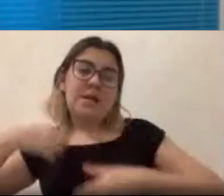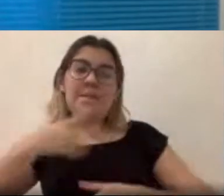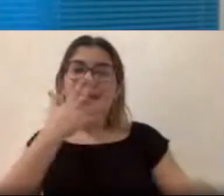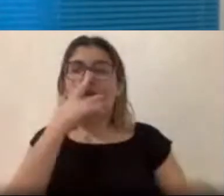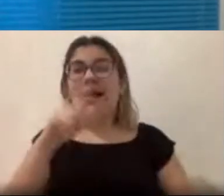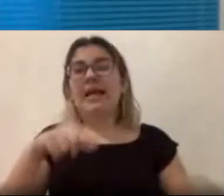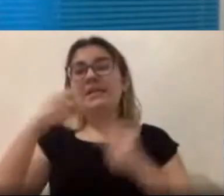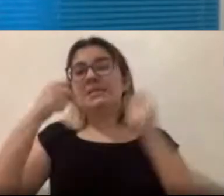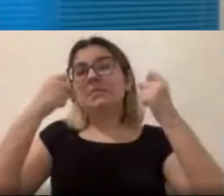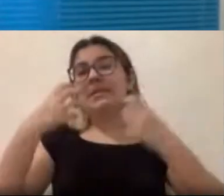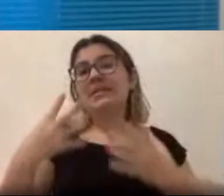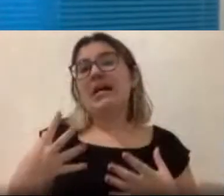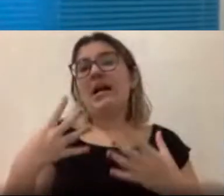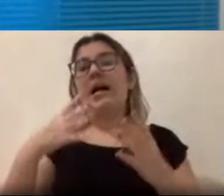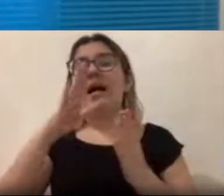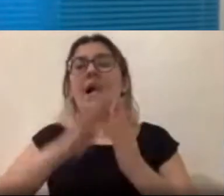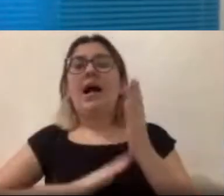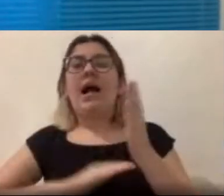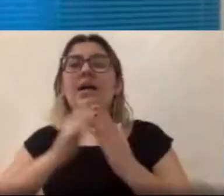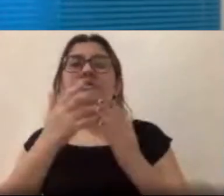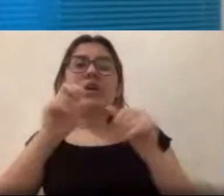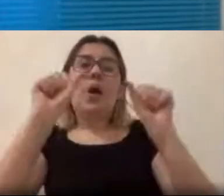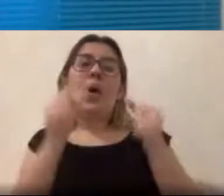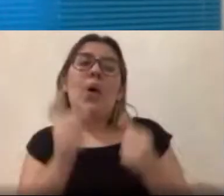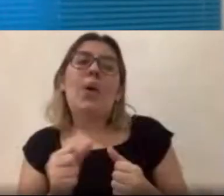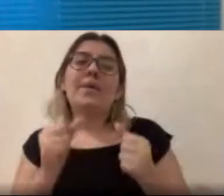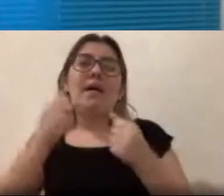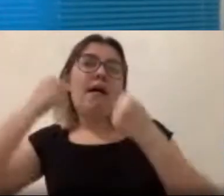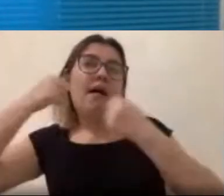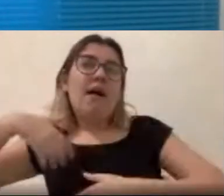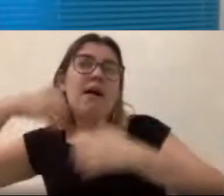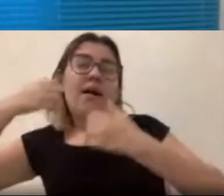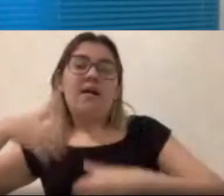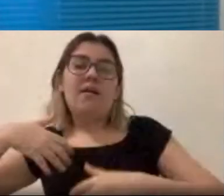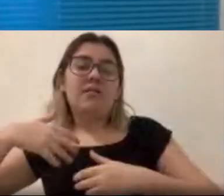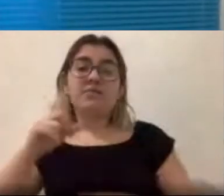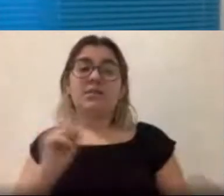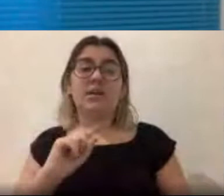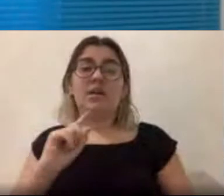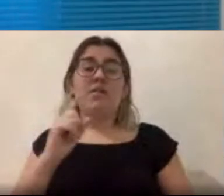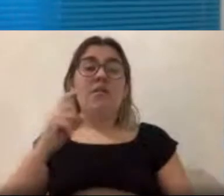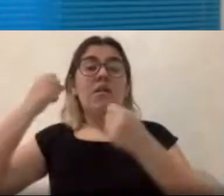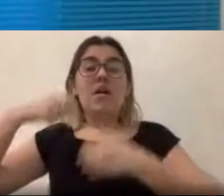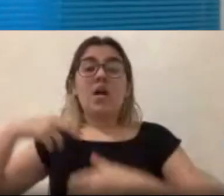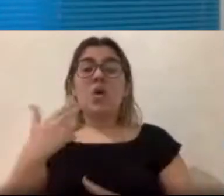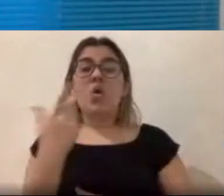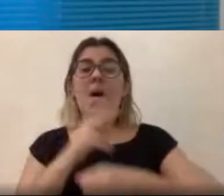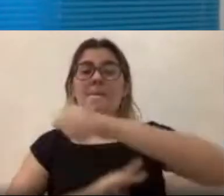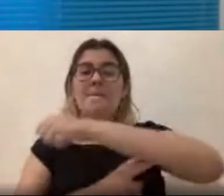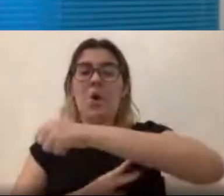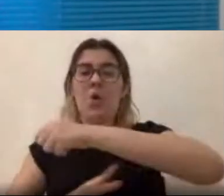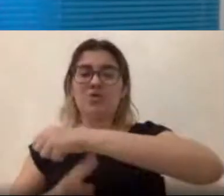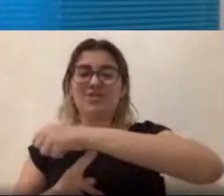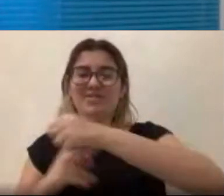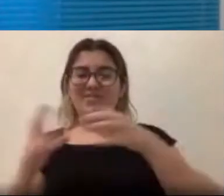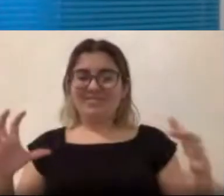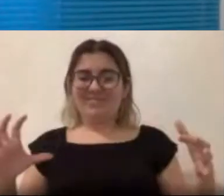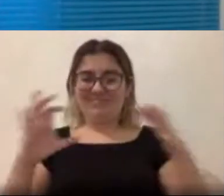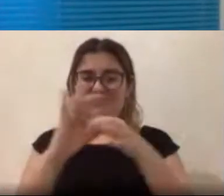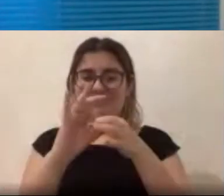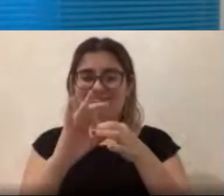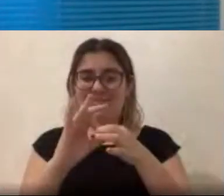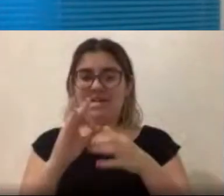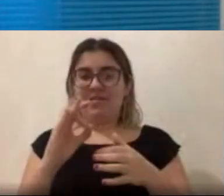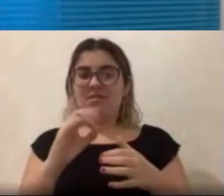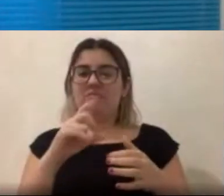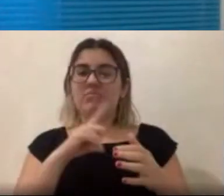arte. Para mim, a audiodescrição é uma ponte que você estabelece entre a obra e a pessoa que está recebendo. Mas